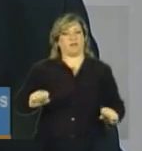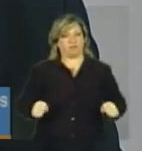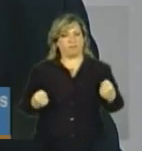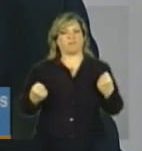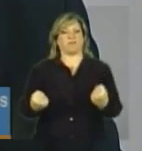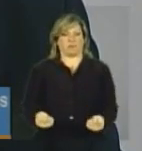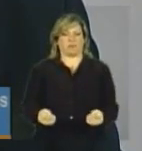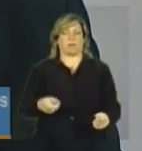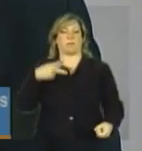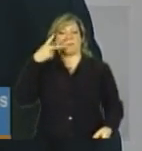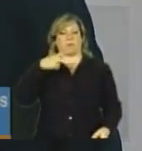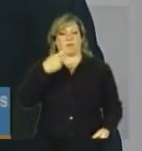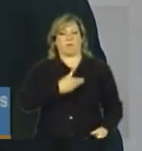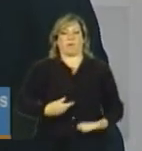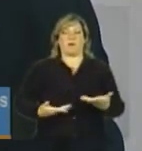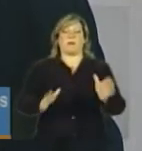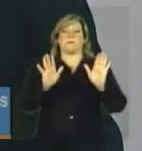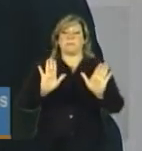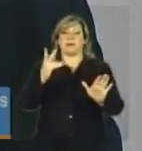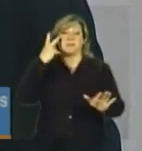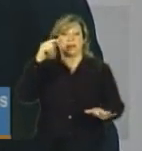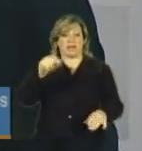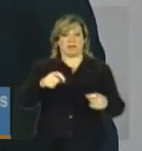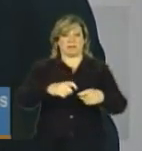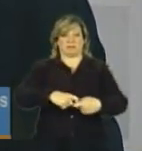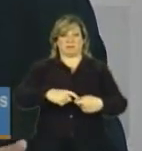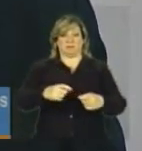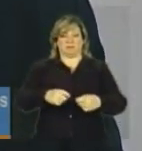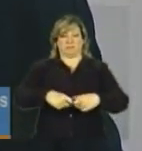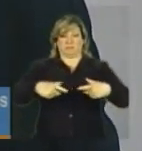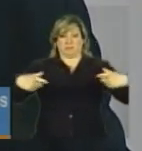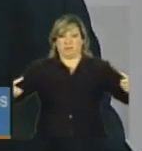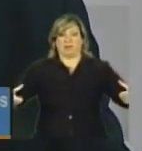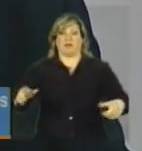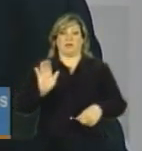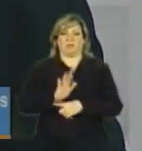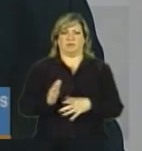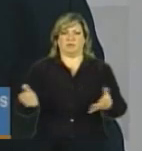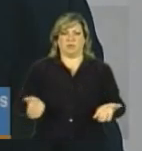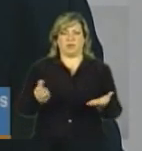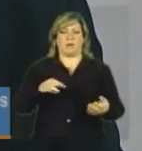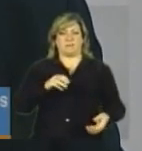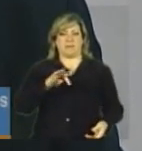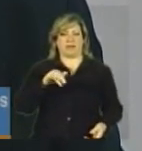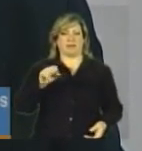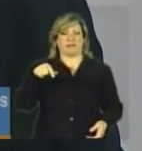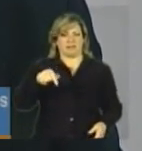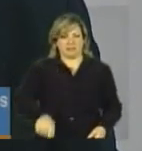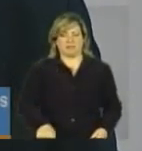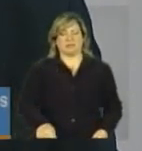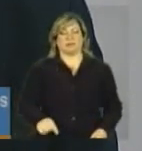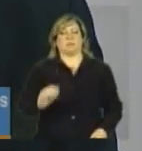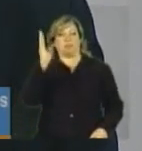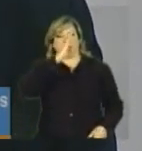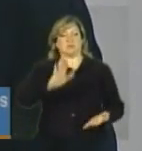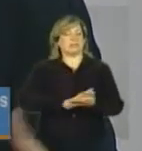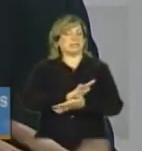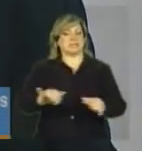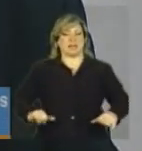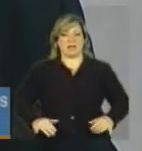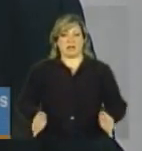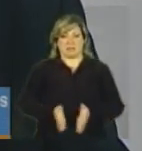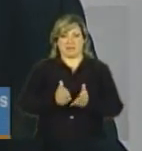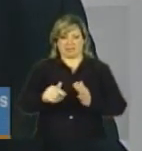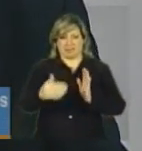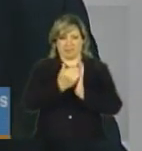consolida enquanto política pública, mas para essa expansão e ainda mais motivado pelas metas do Brasil sem miséria, nós teríamos que fazer